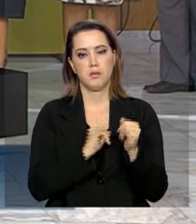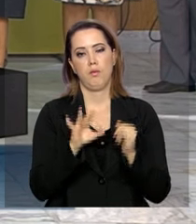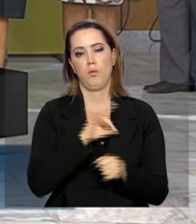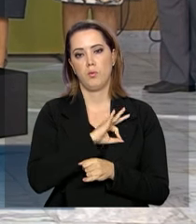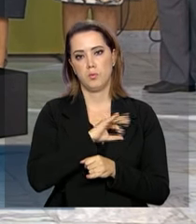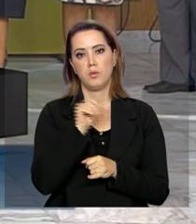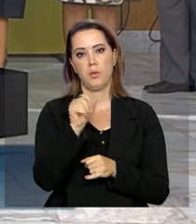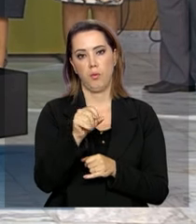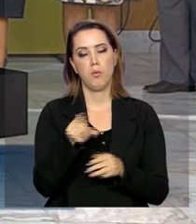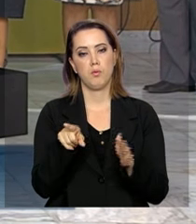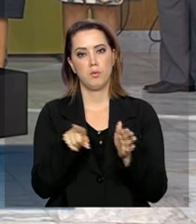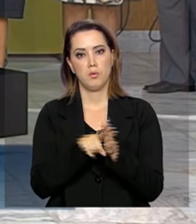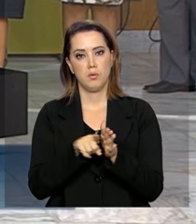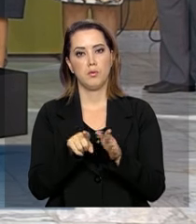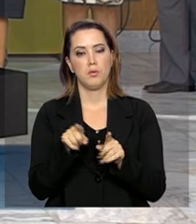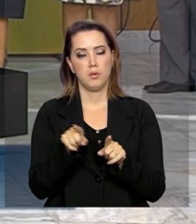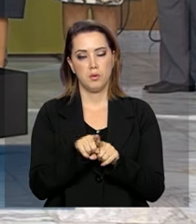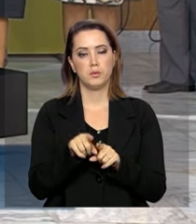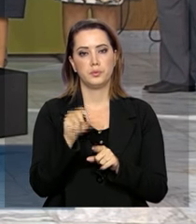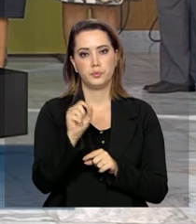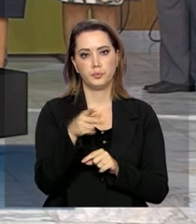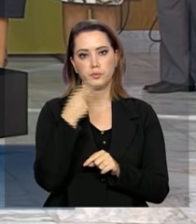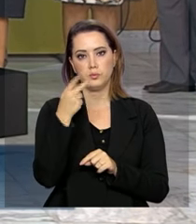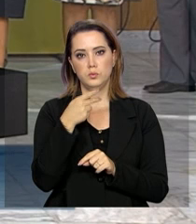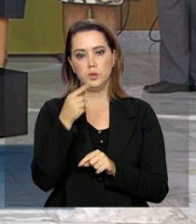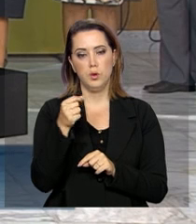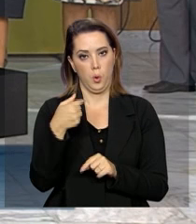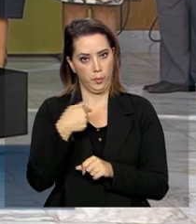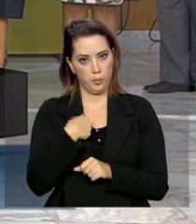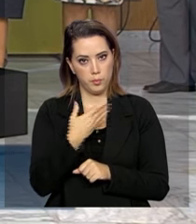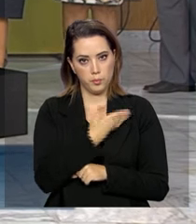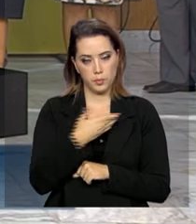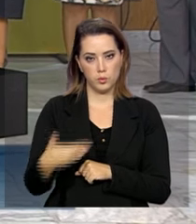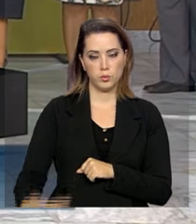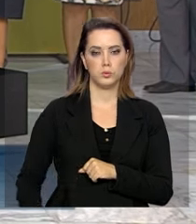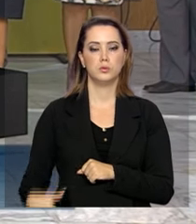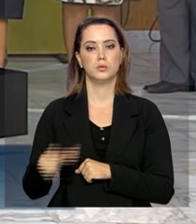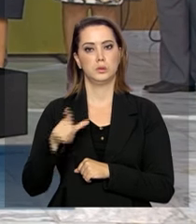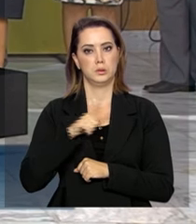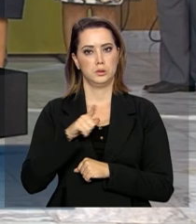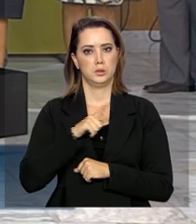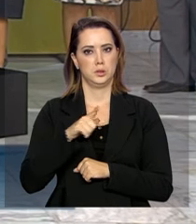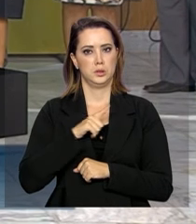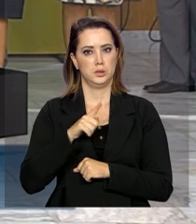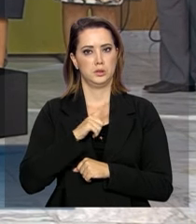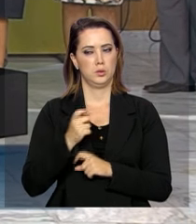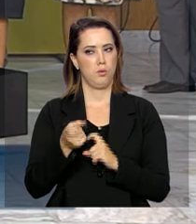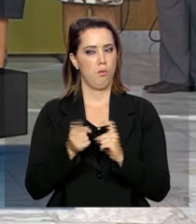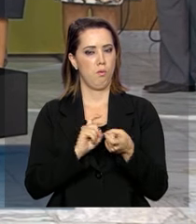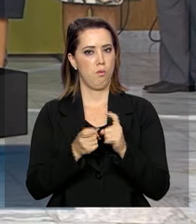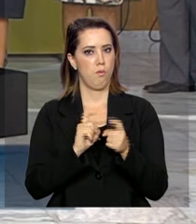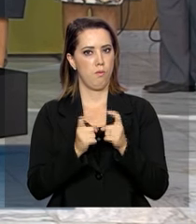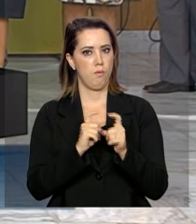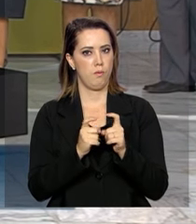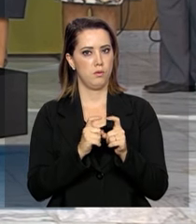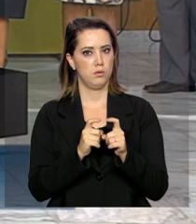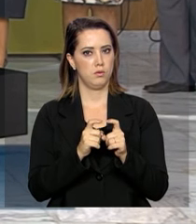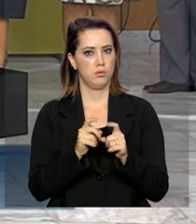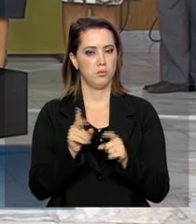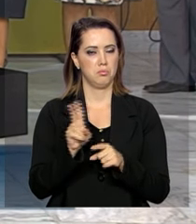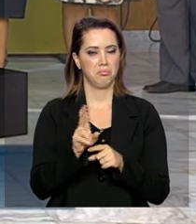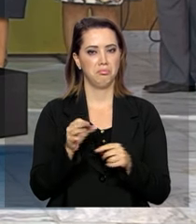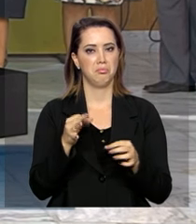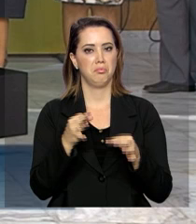Delcídio Amaral teria afirmado que meu governo teria feito gestões junto ao Poder Judiciário